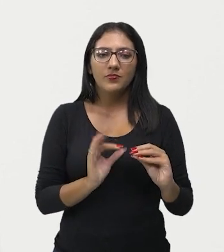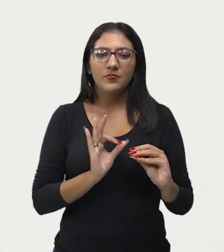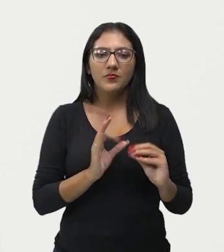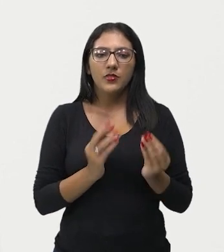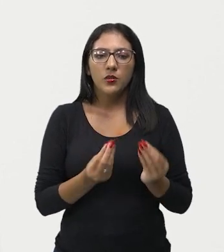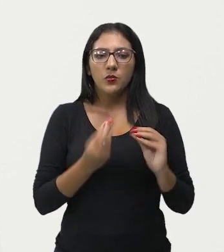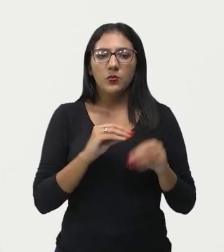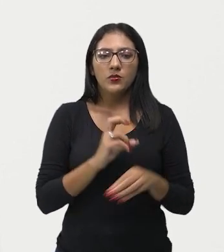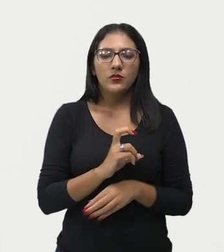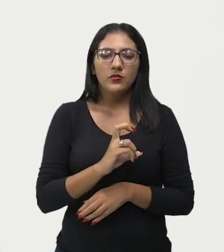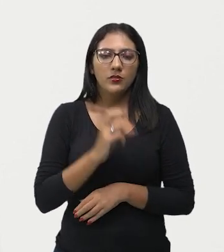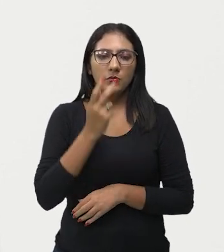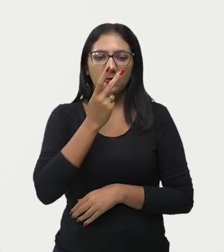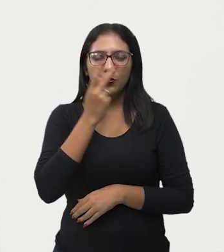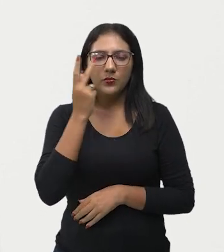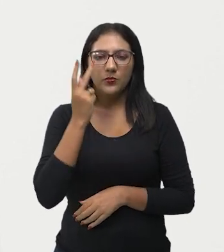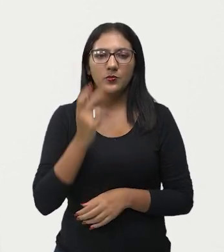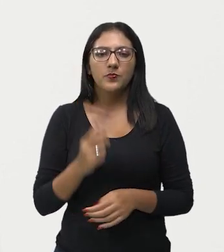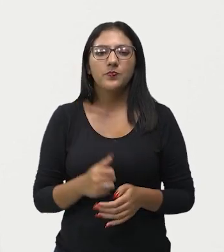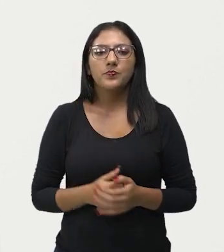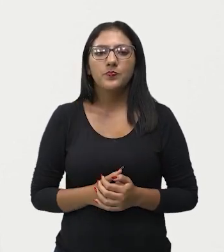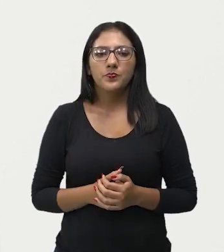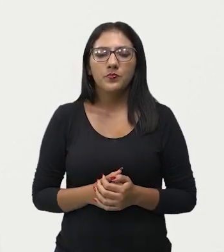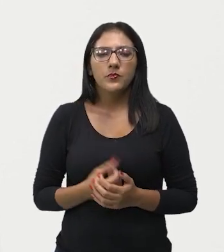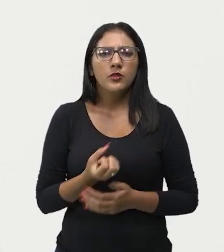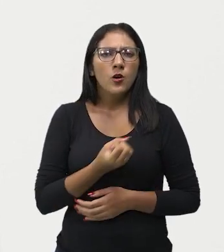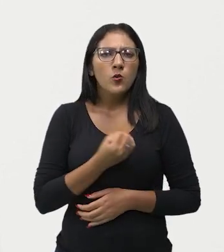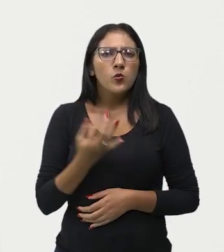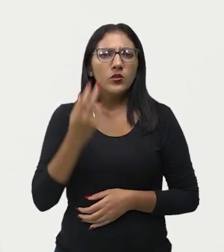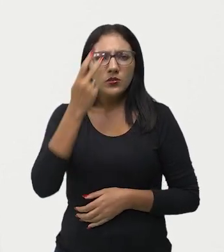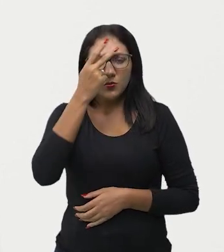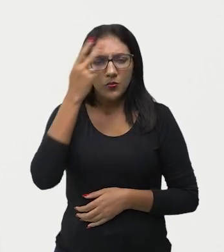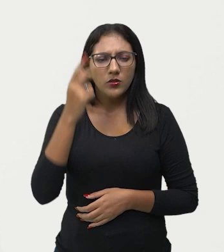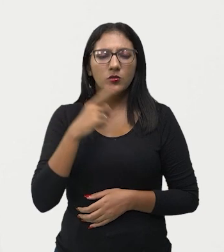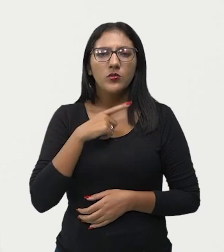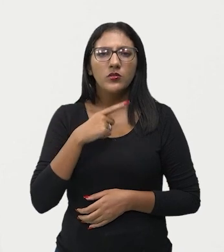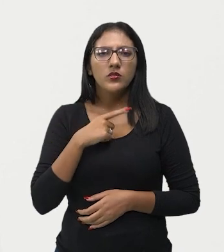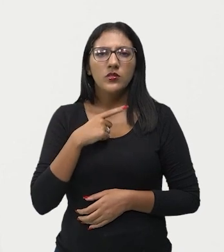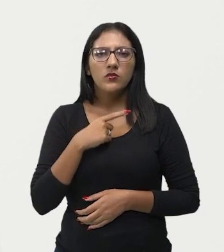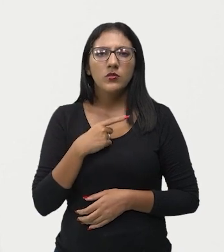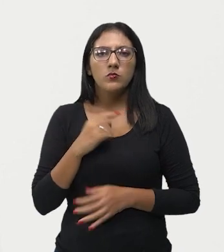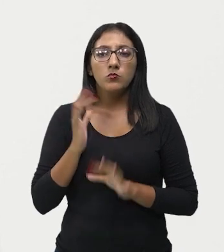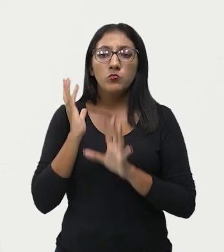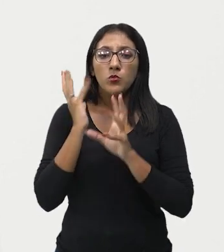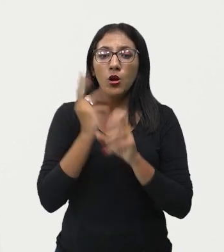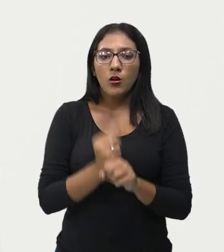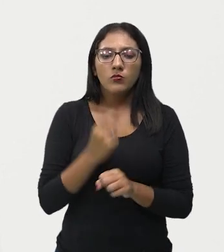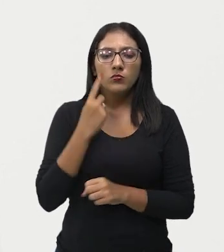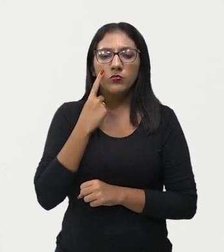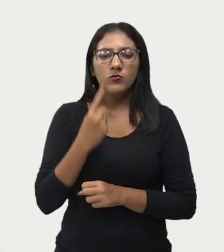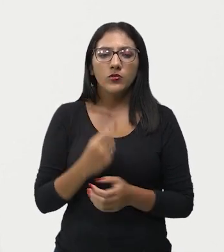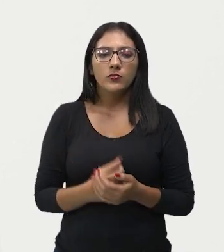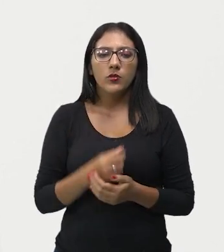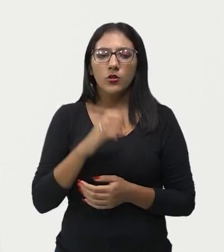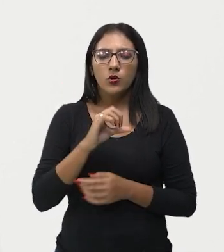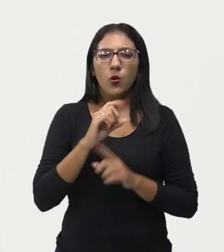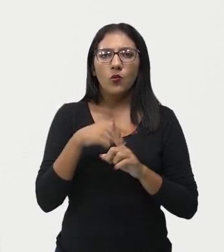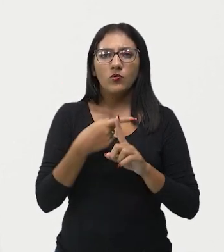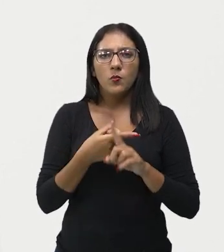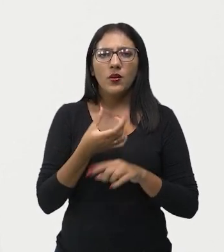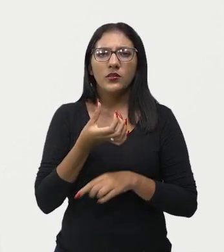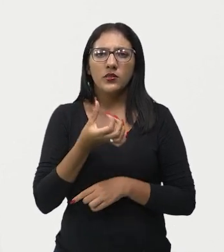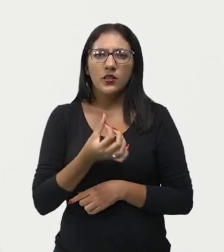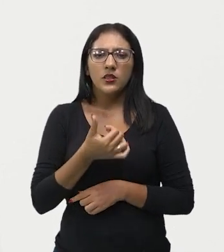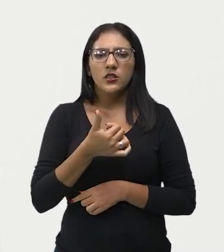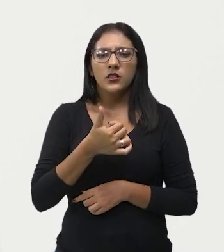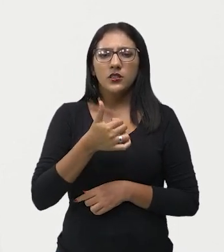5 pessoas. E quantas pessoas foram entrevistadas? É só a gente somar, pessoal. 9 mais 6, 15. 15 mais